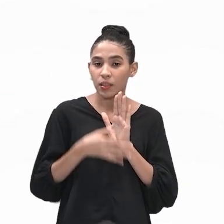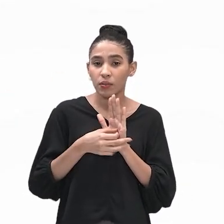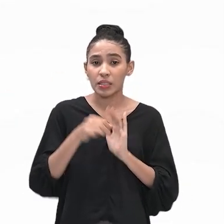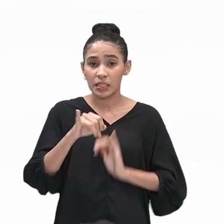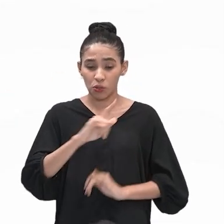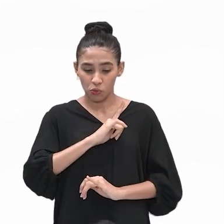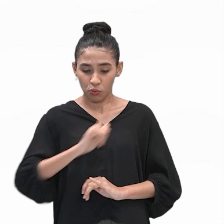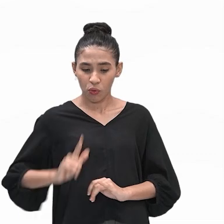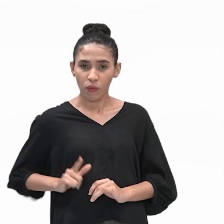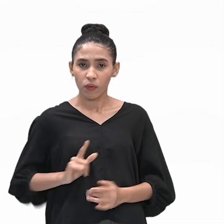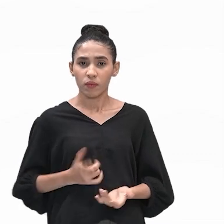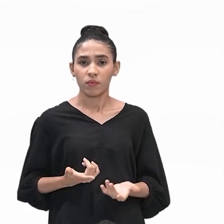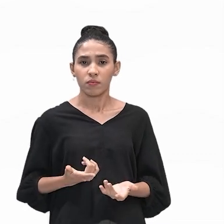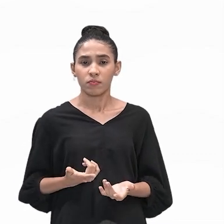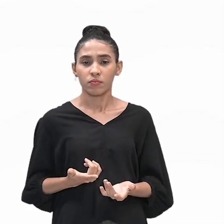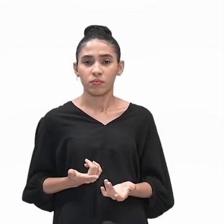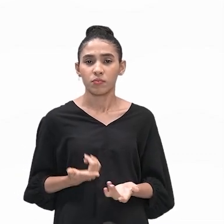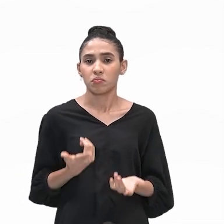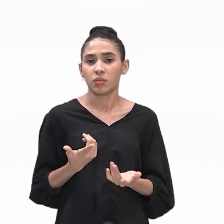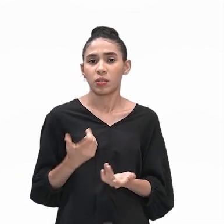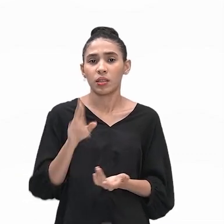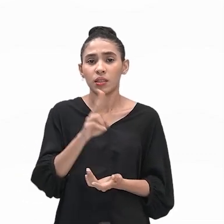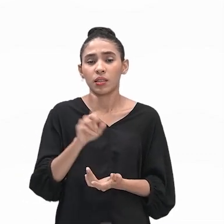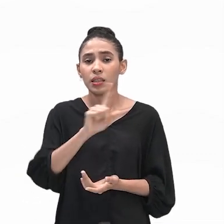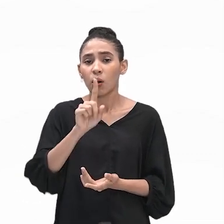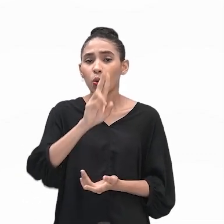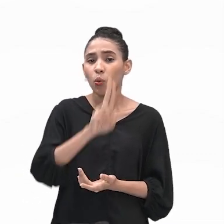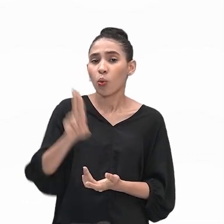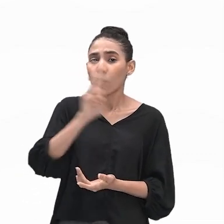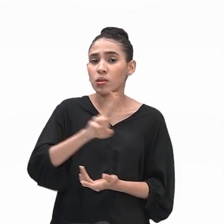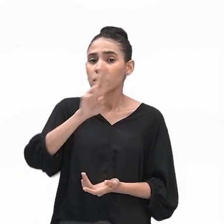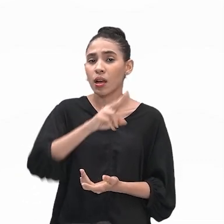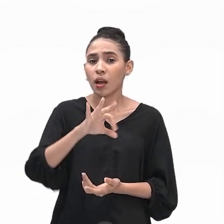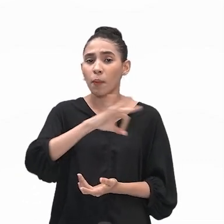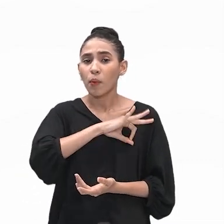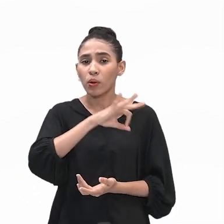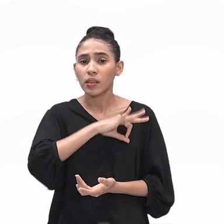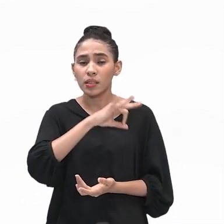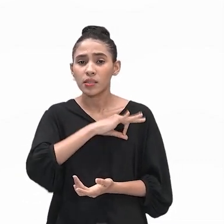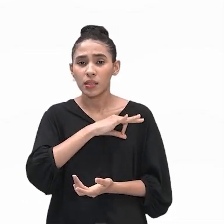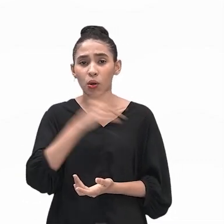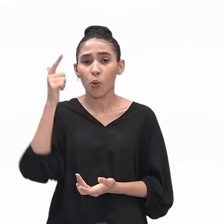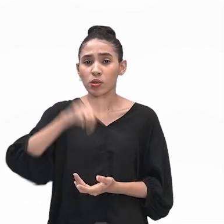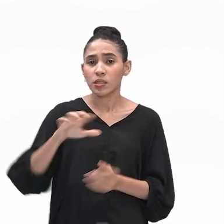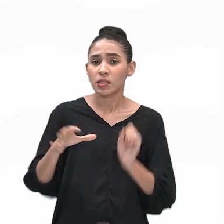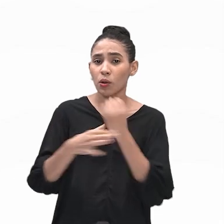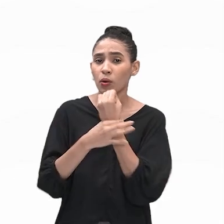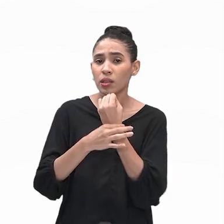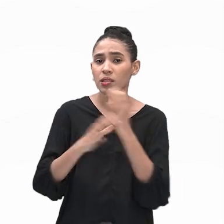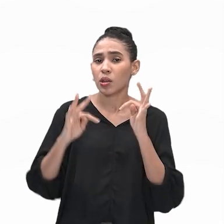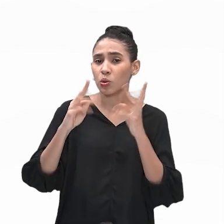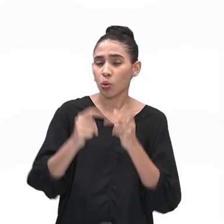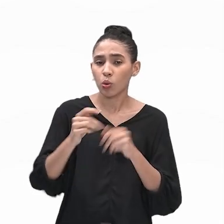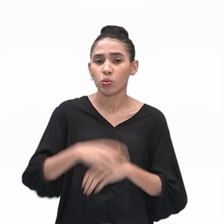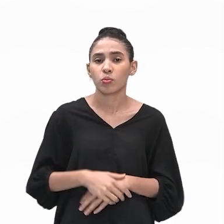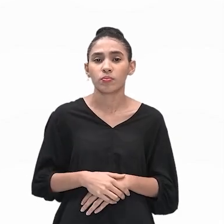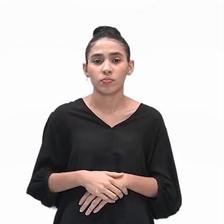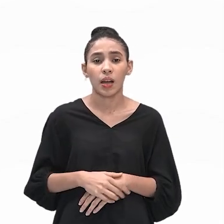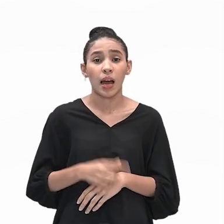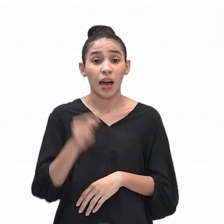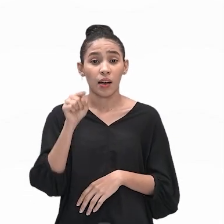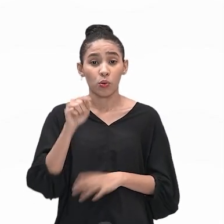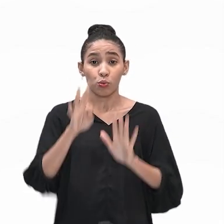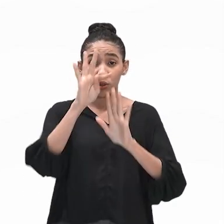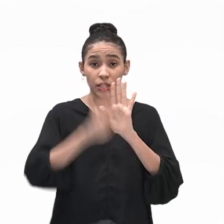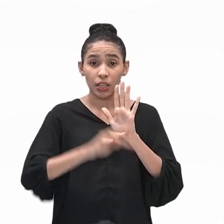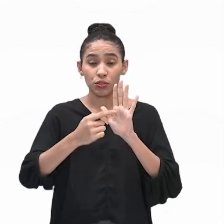governo não usar a polícia para garantir a segurança, o crime vai tomar conta da cidade. E aí ele traz uma